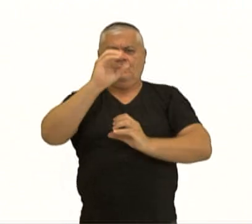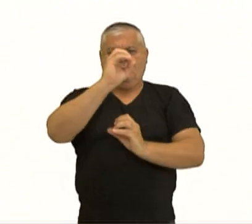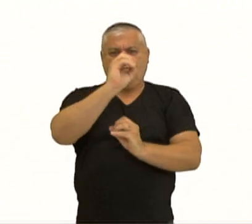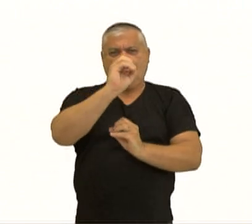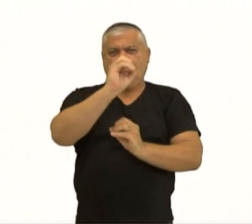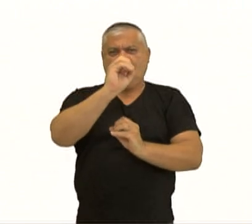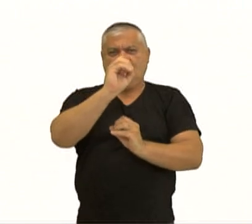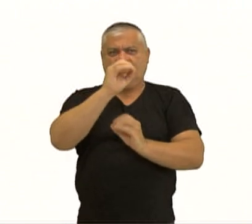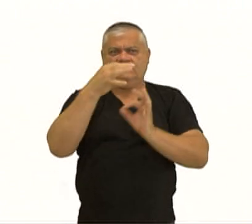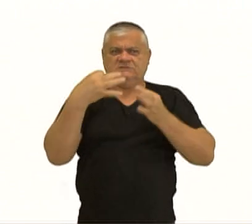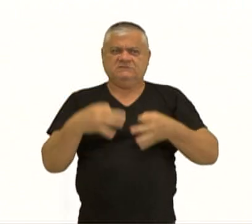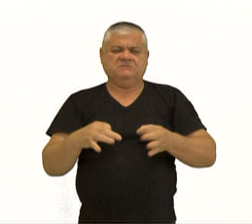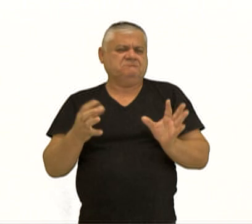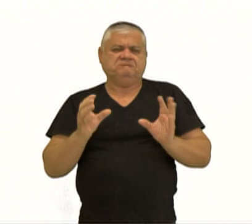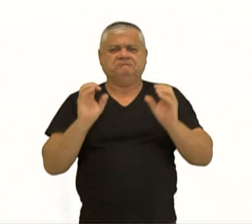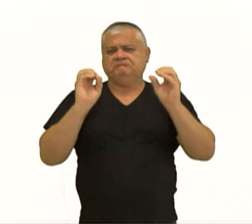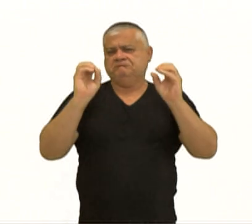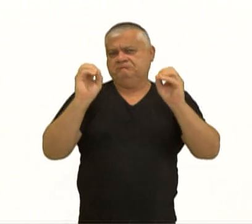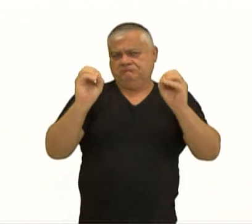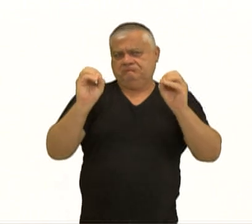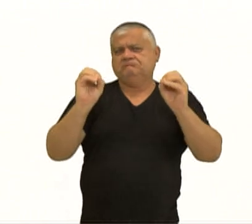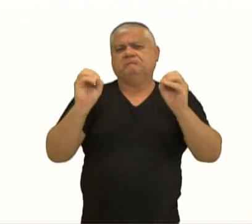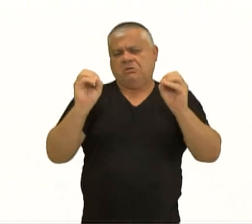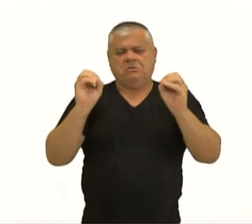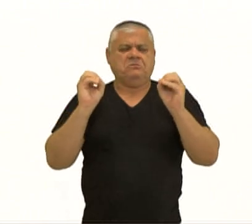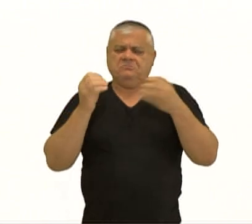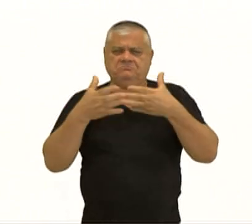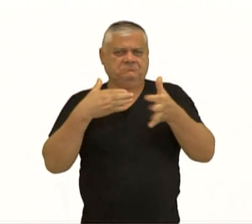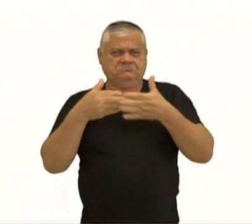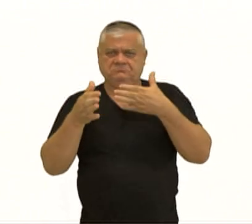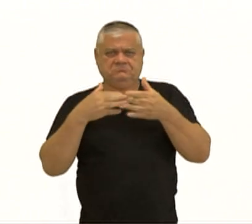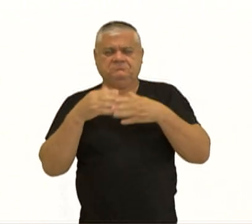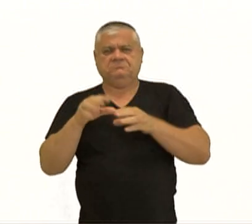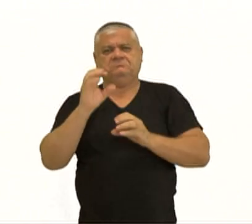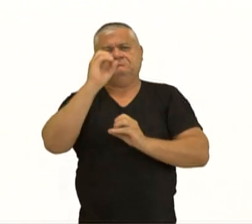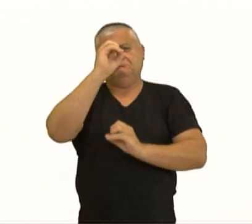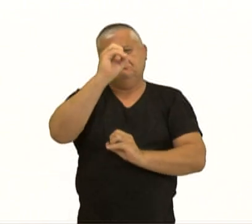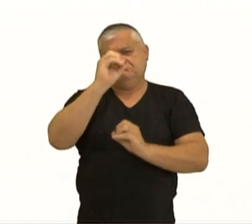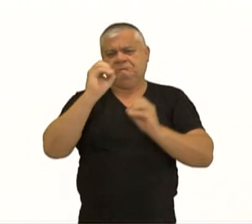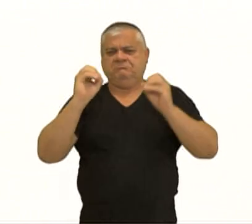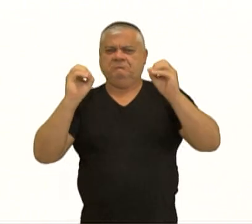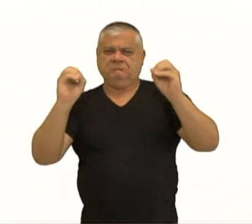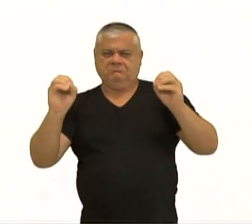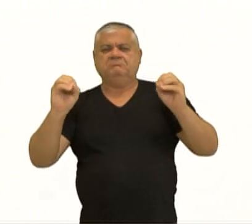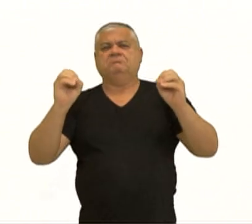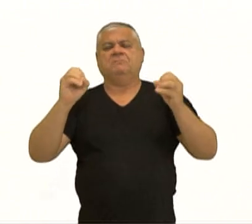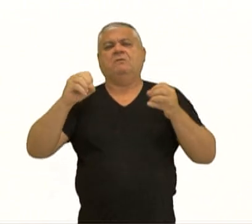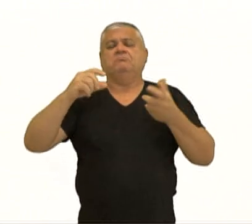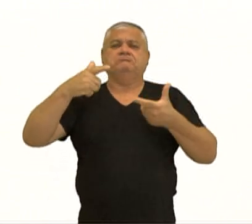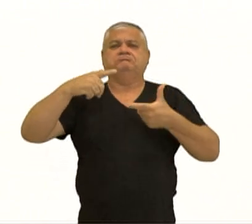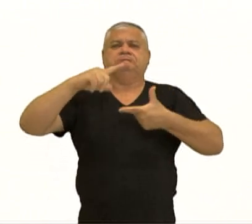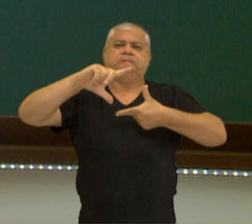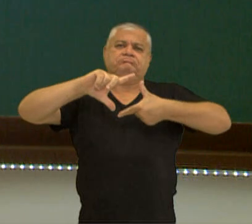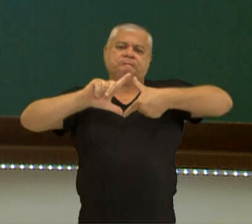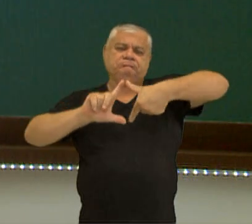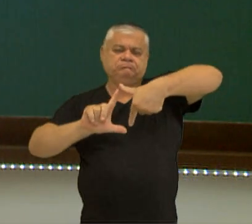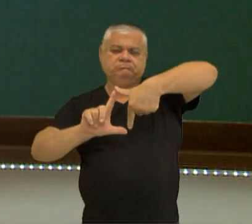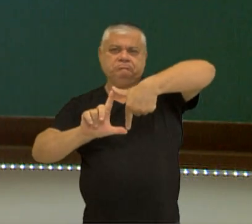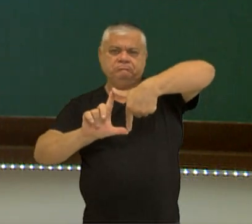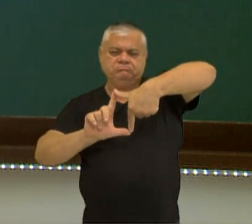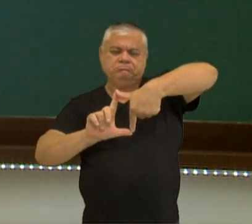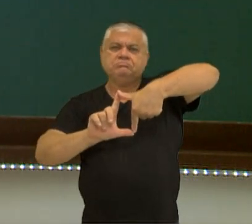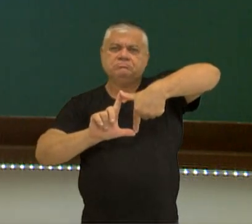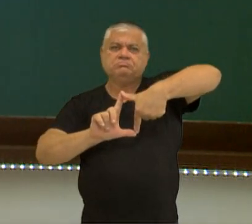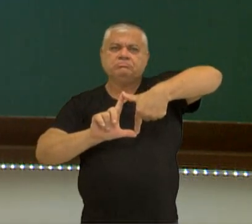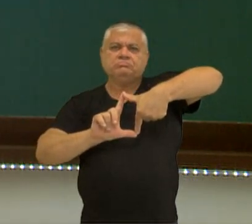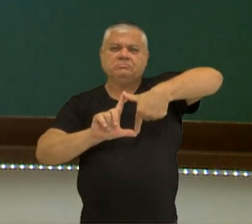certa? Não tem uma posição certa. Ele pode estar em qualquer lugar aqui. Aqui, então, está uma planificação do cilindro reto e aqui uma